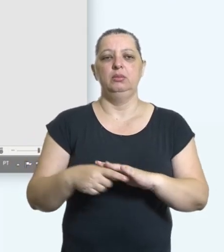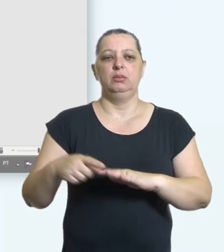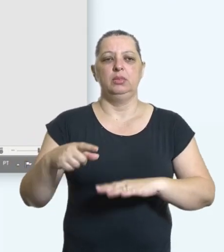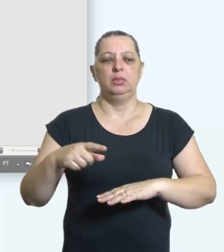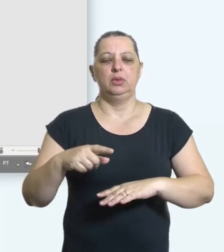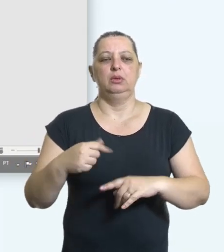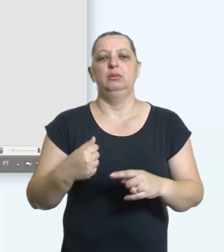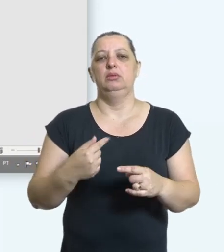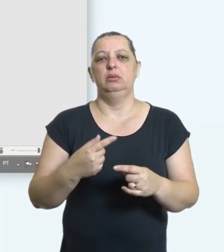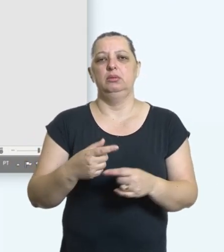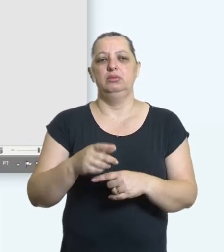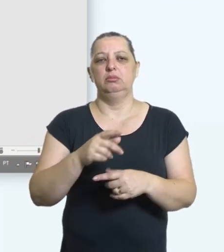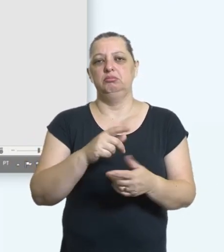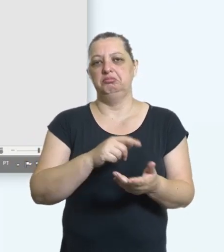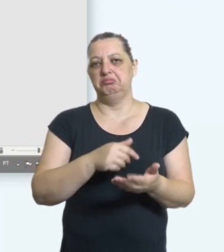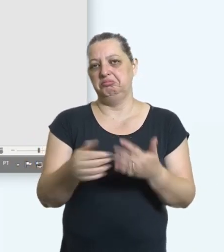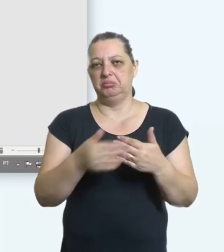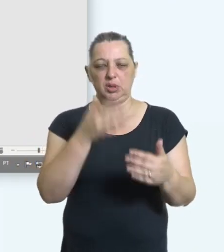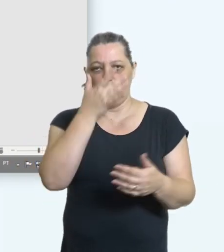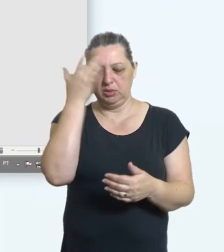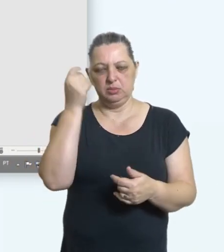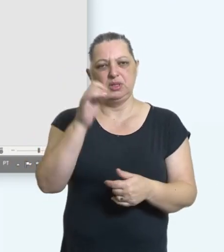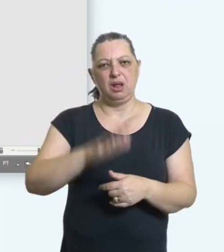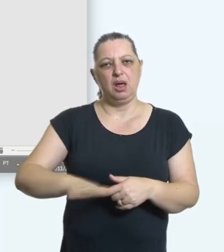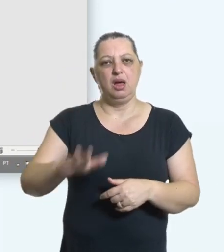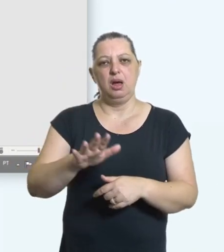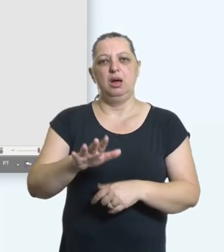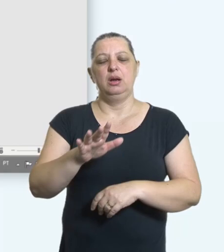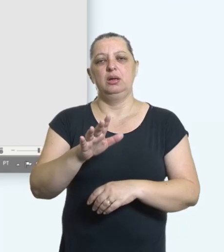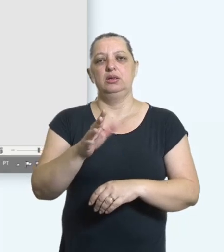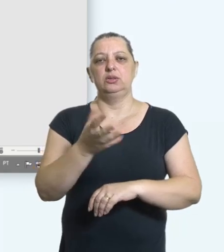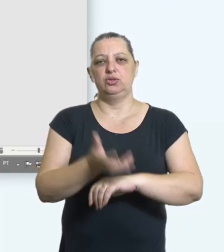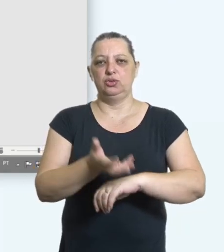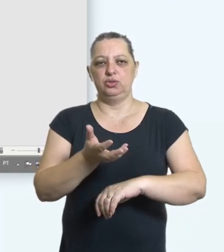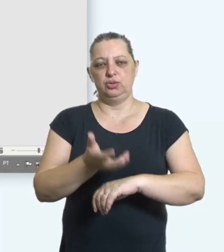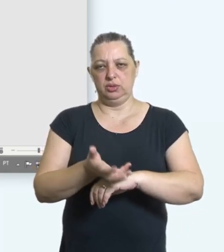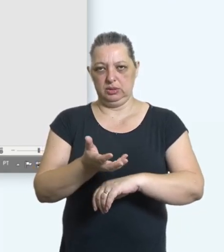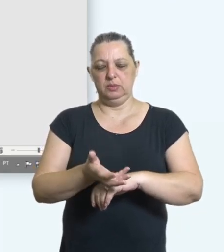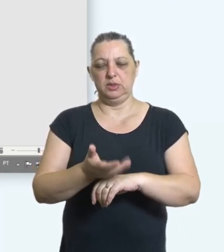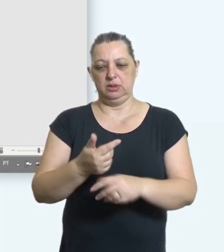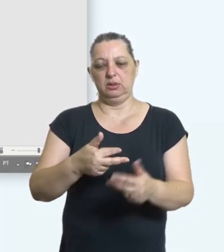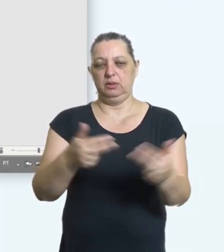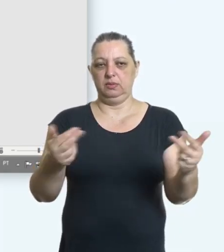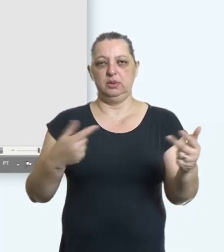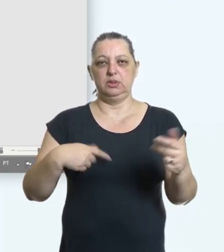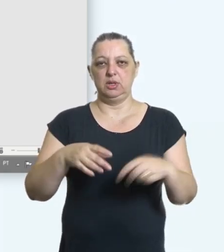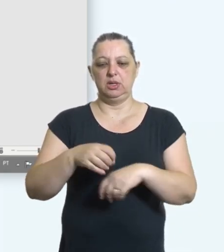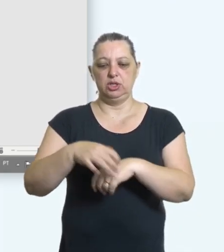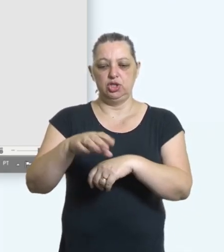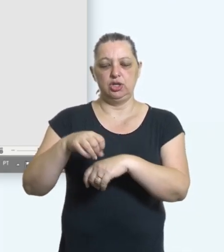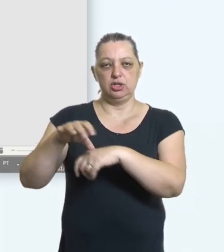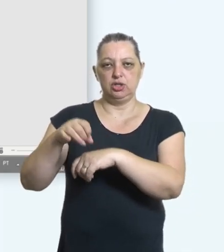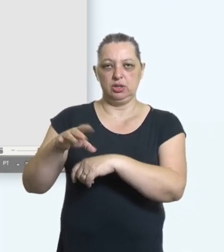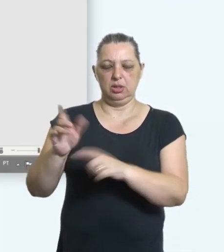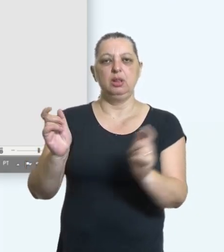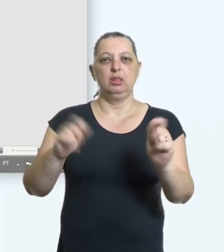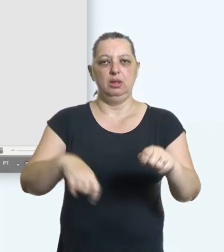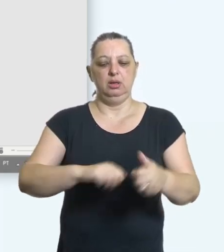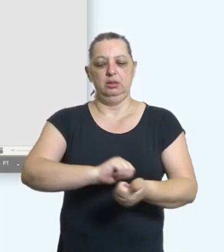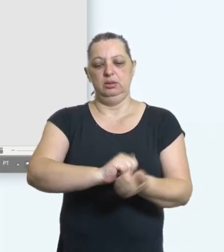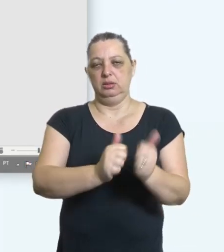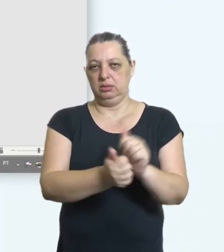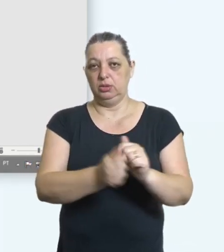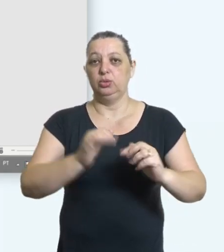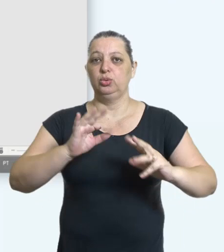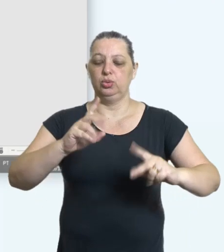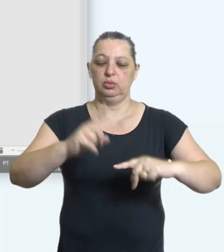ou pode ser você mesmo, professor da área da disciplina. É só pegar essas dicas e você pode fazer a adaptação do